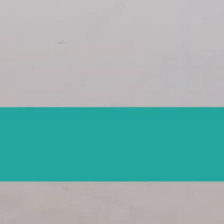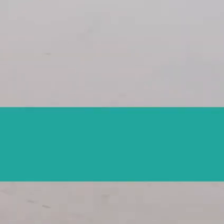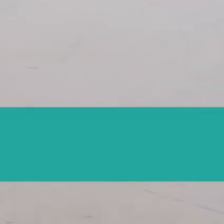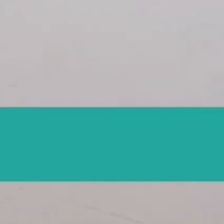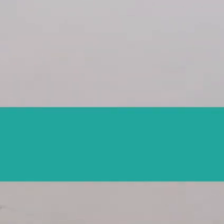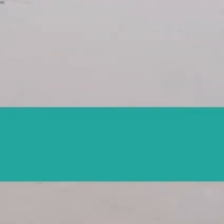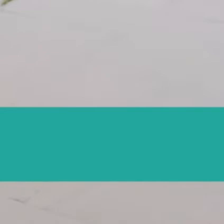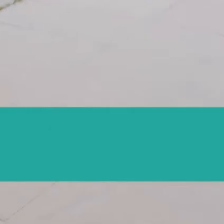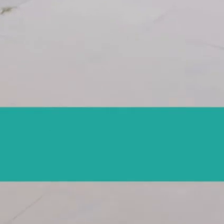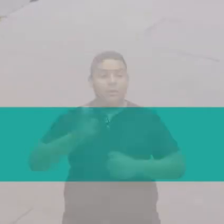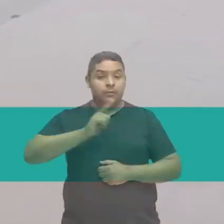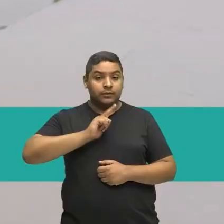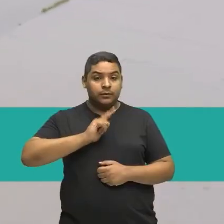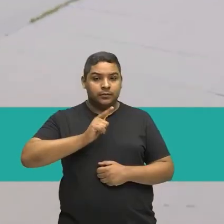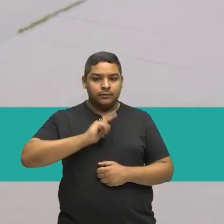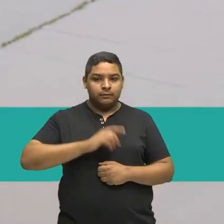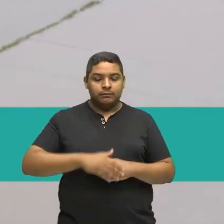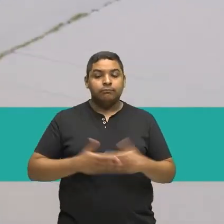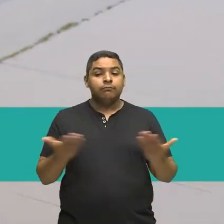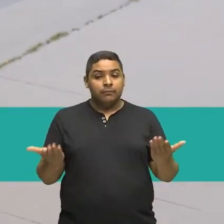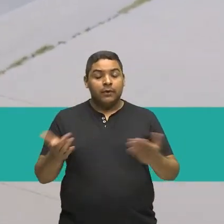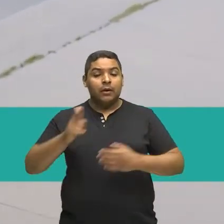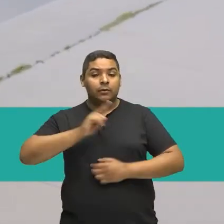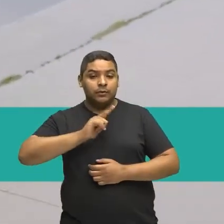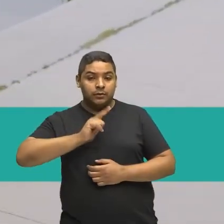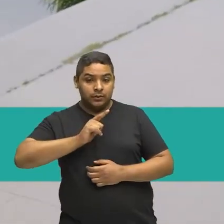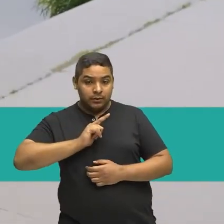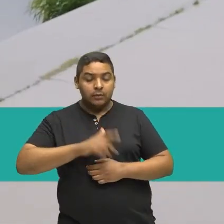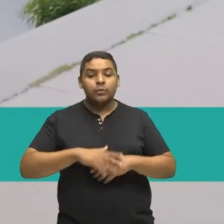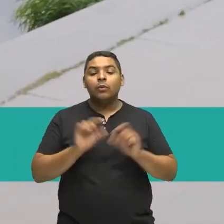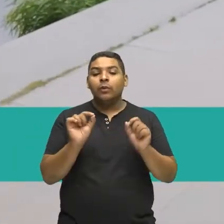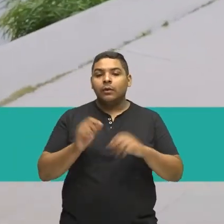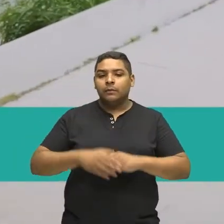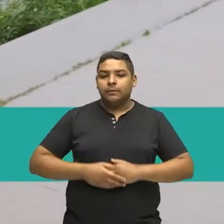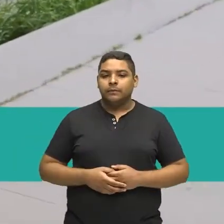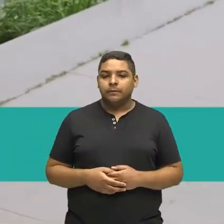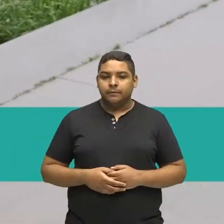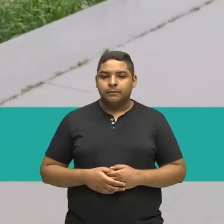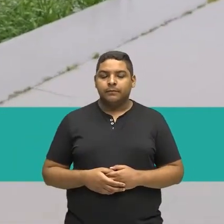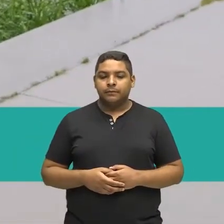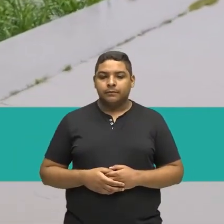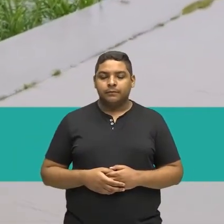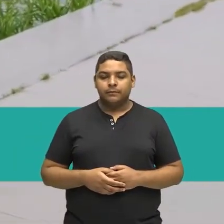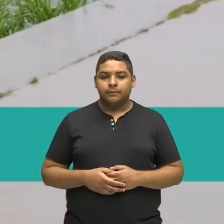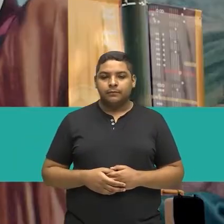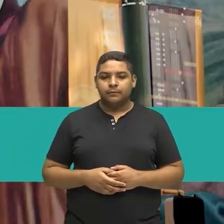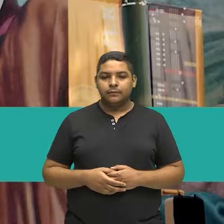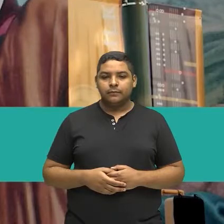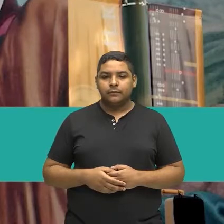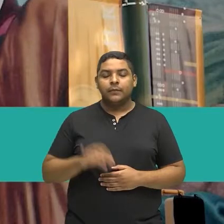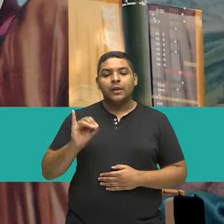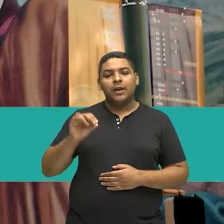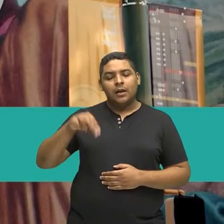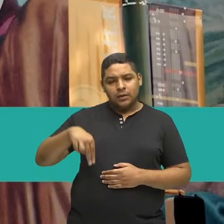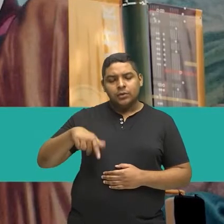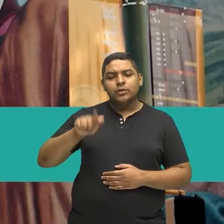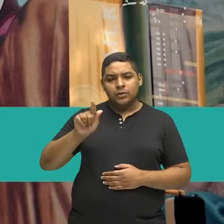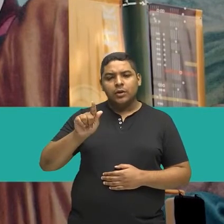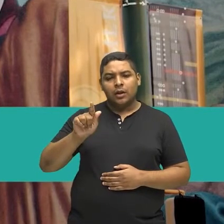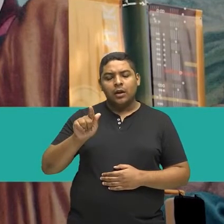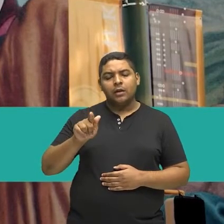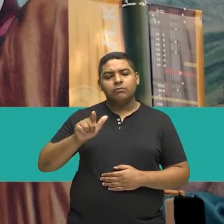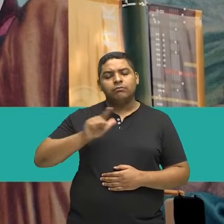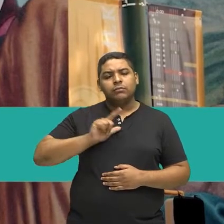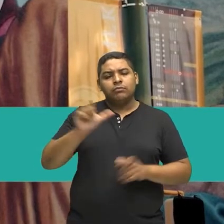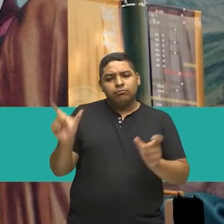Bom, então nós temos aí, olha, os verbos sleep, que foi acrescentado o ing, o verbo running, foi acrescentado mais uma palavra lá,